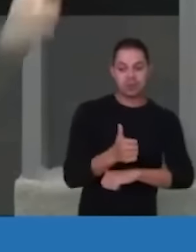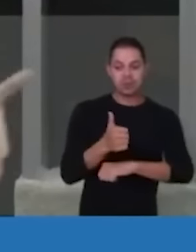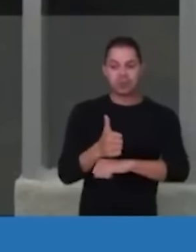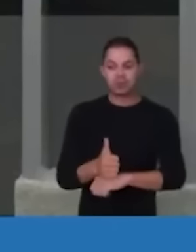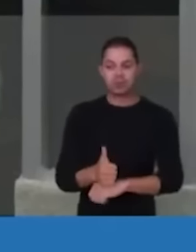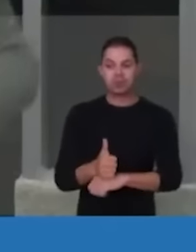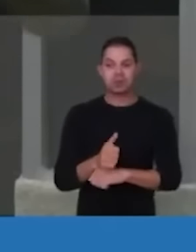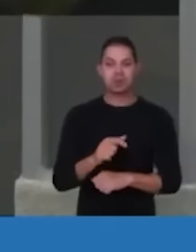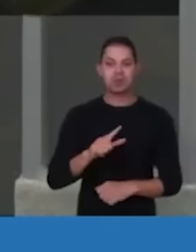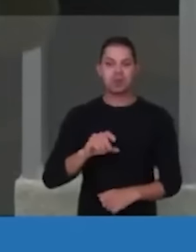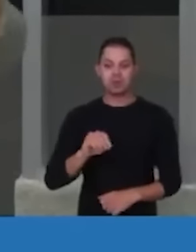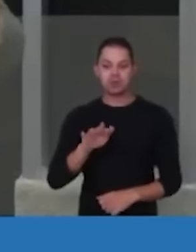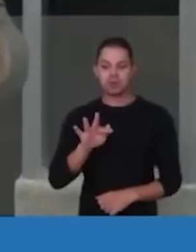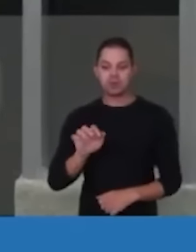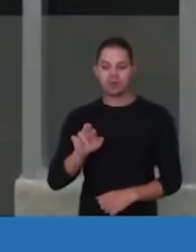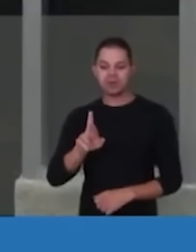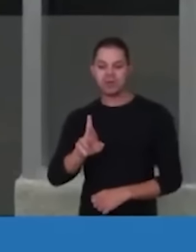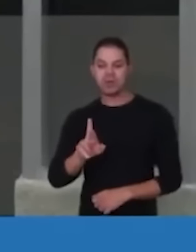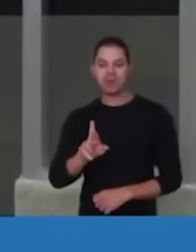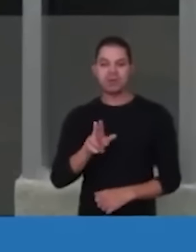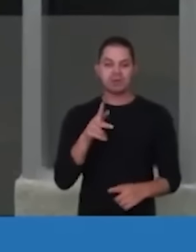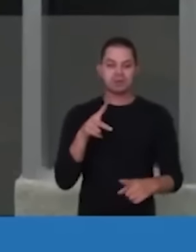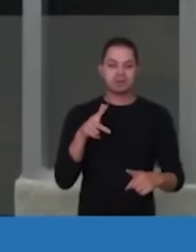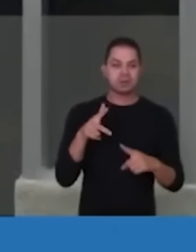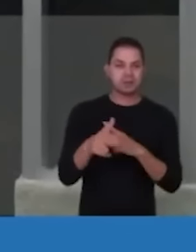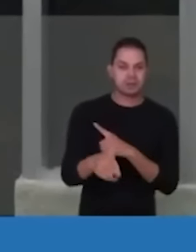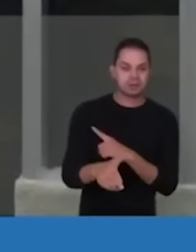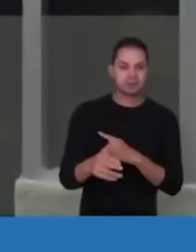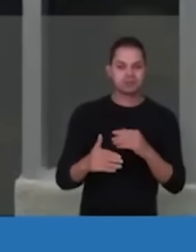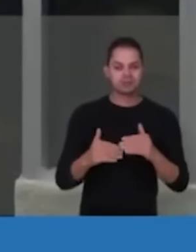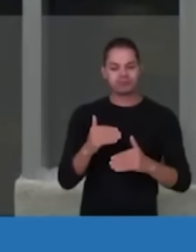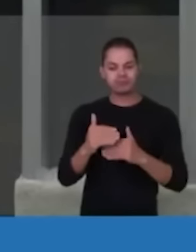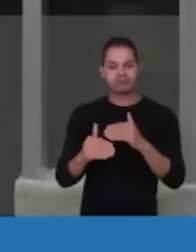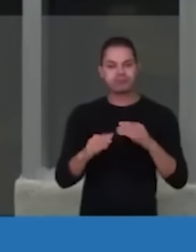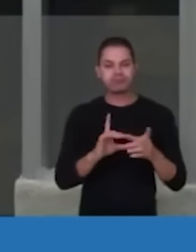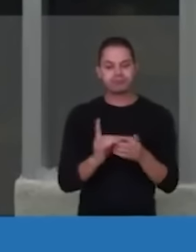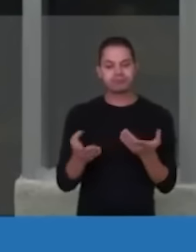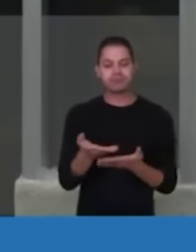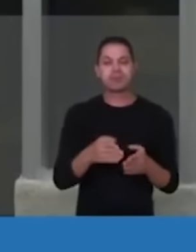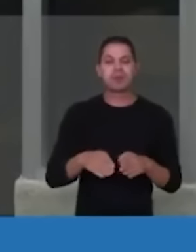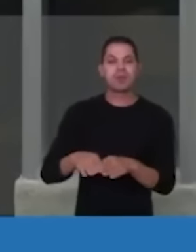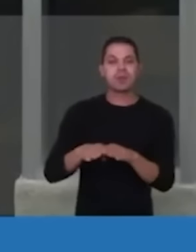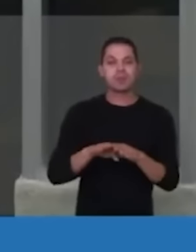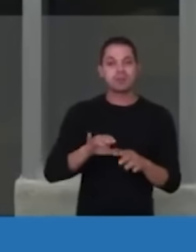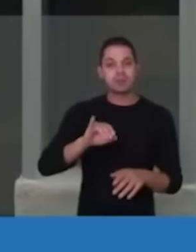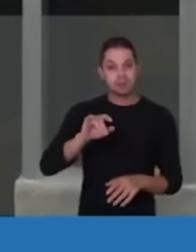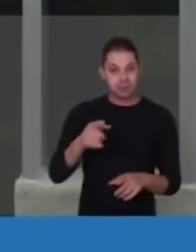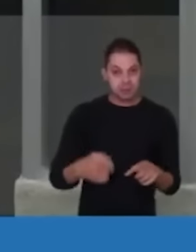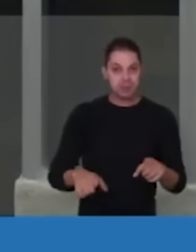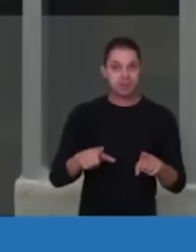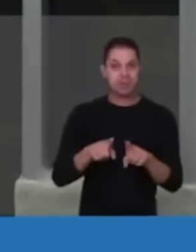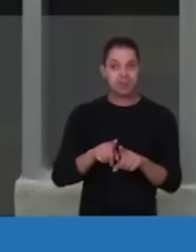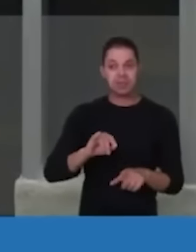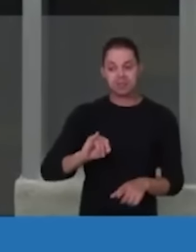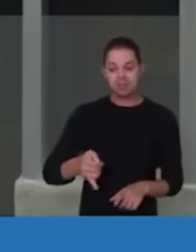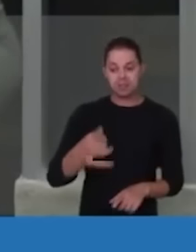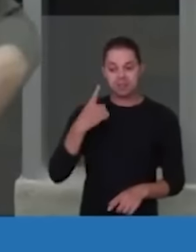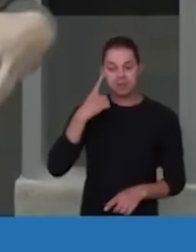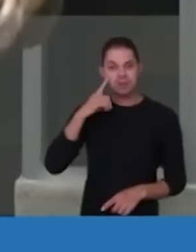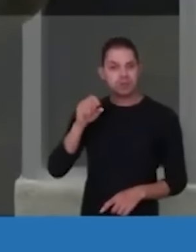lofer para interromper um processo democrático Progressista no Brasil e dia 8 de janeiro não foi outra coisa